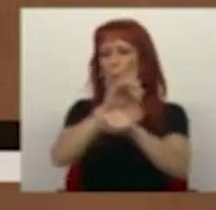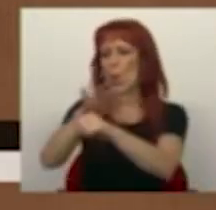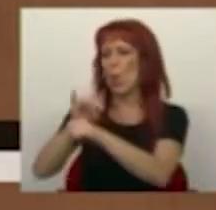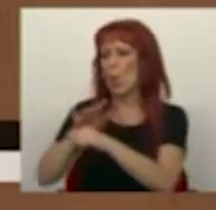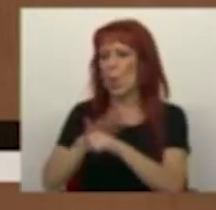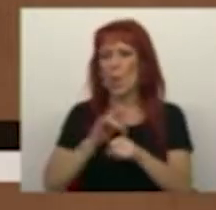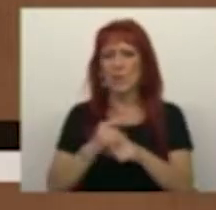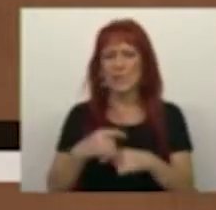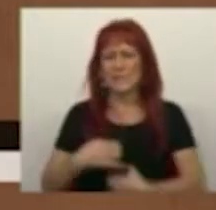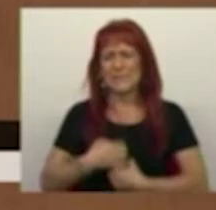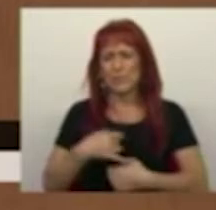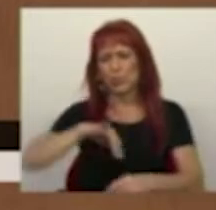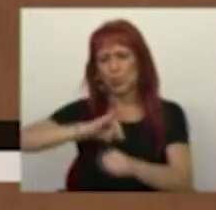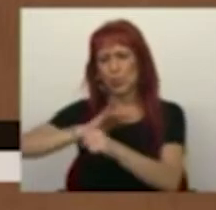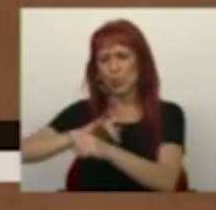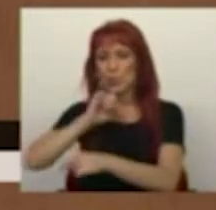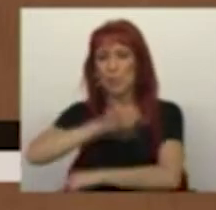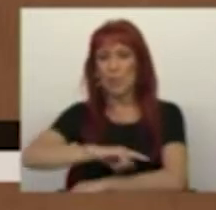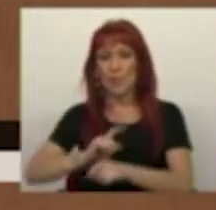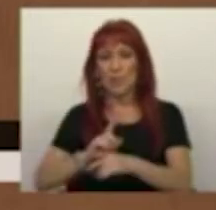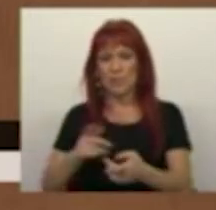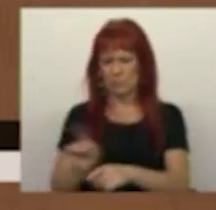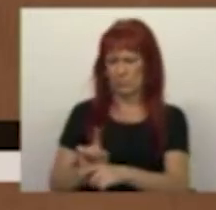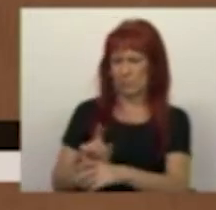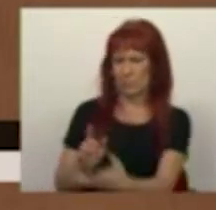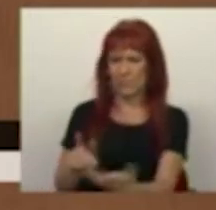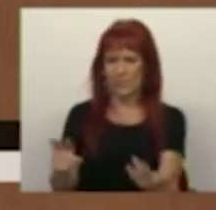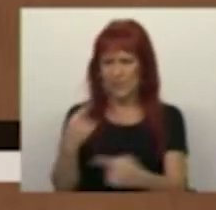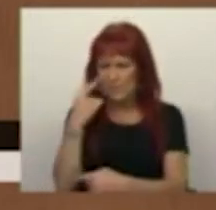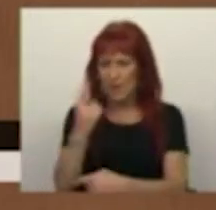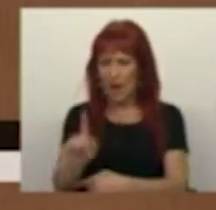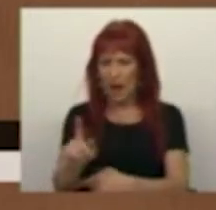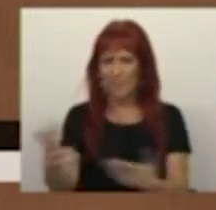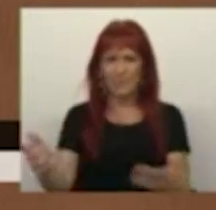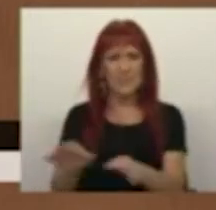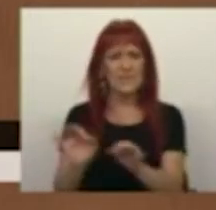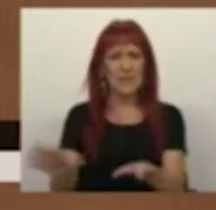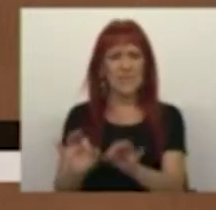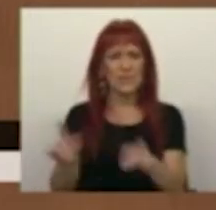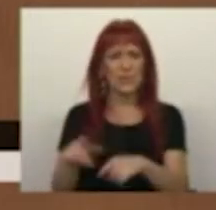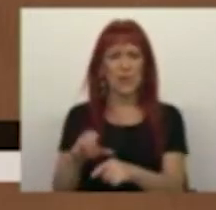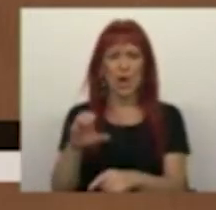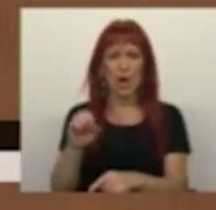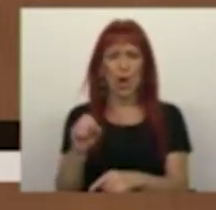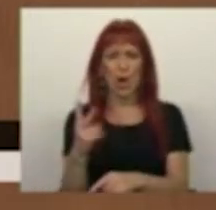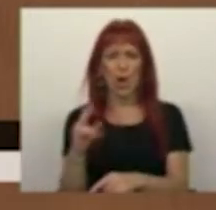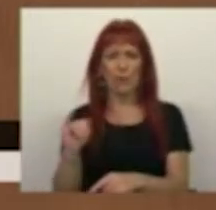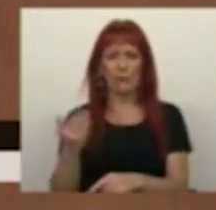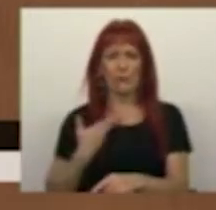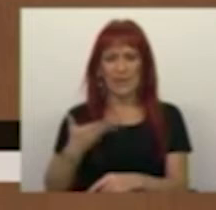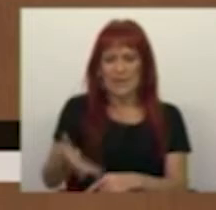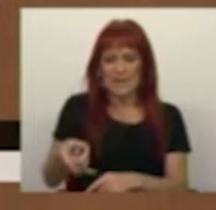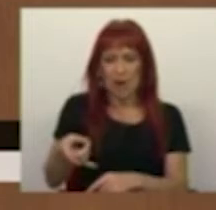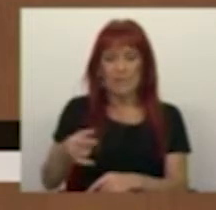outros sindromas que possam não ser logo à partida identificados como Covid-19 e,